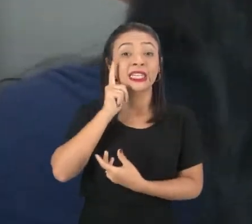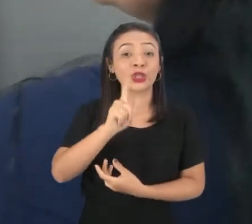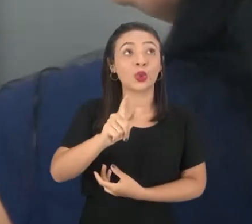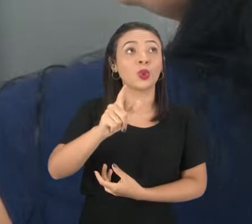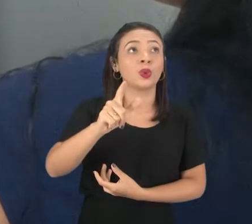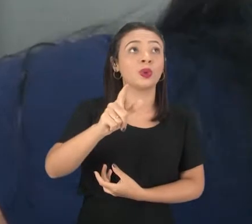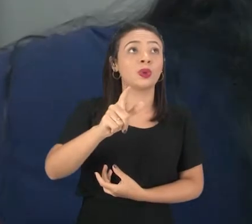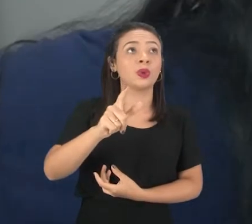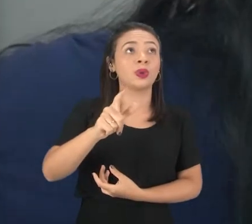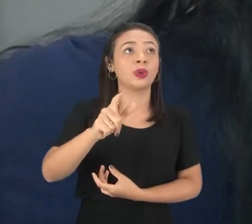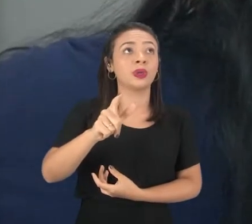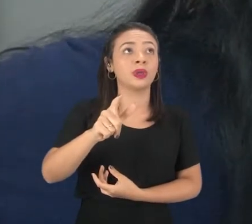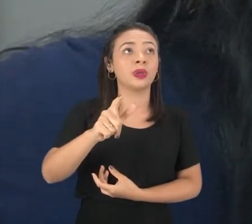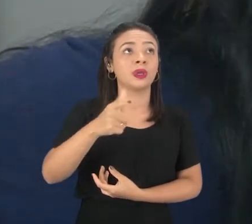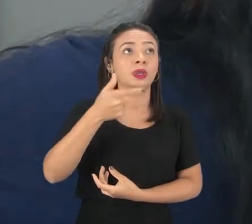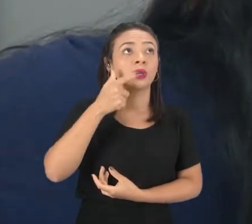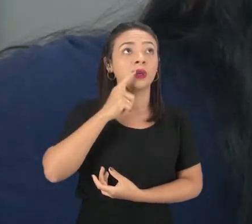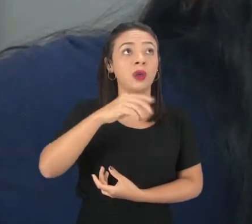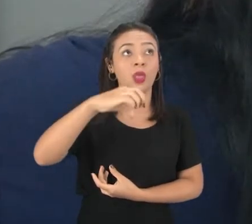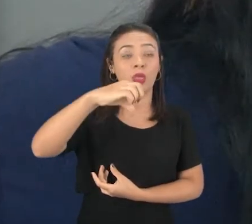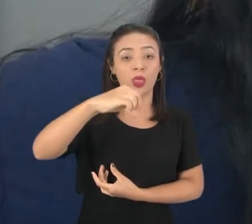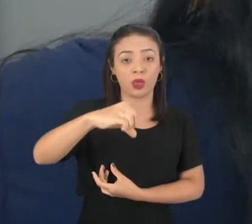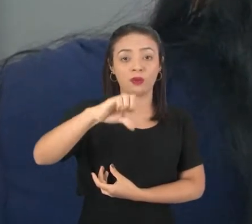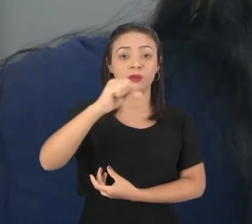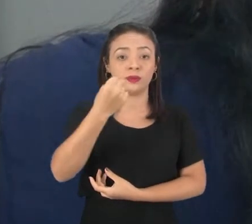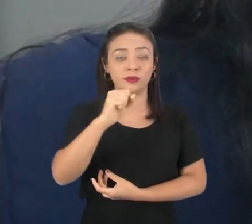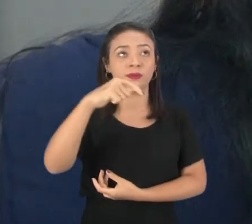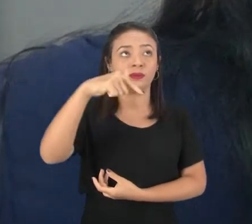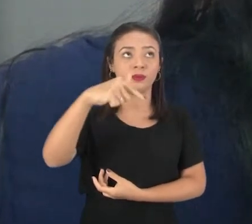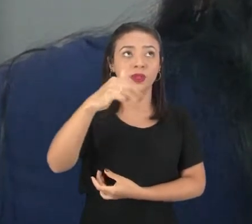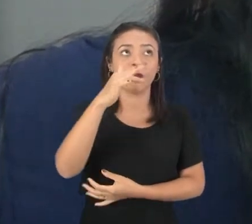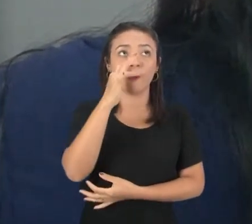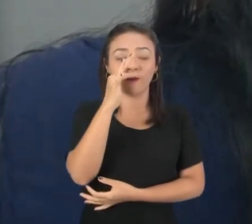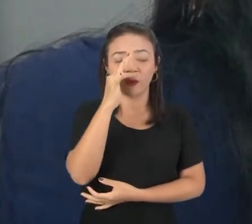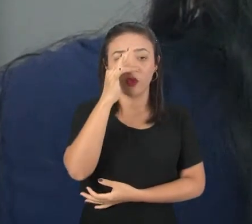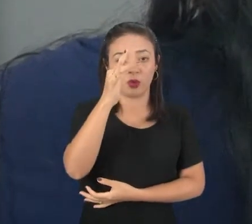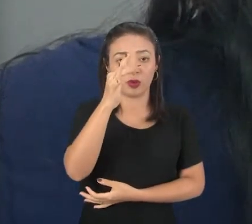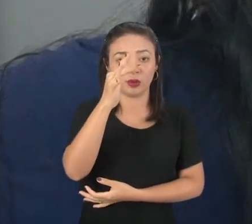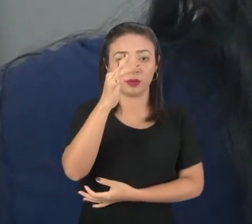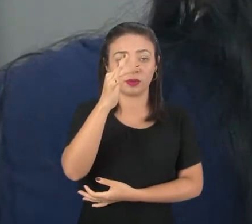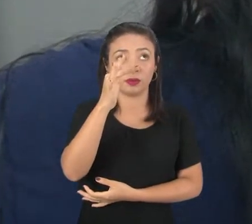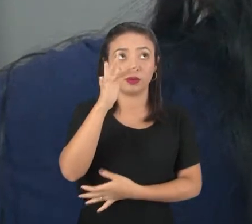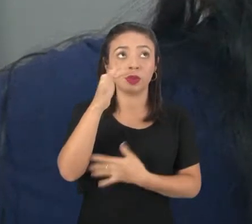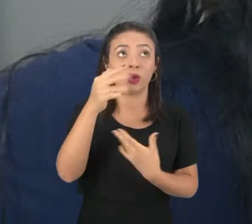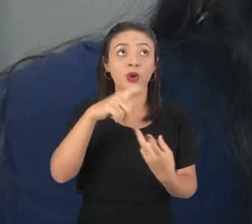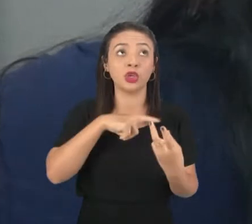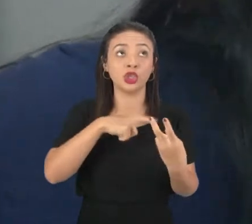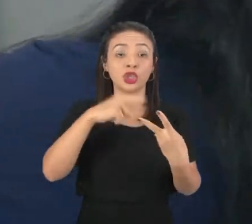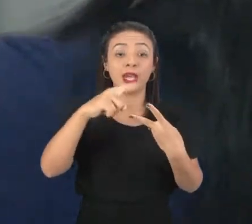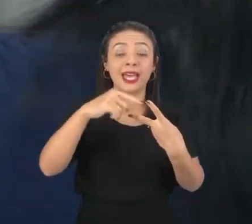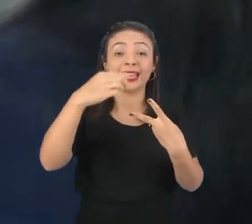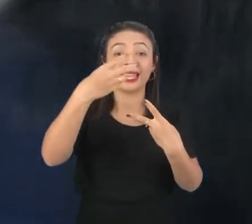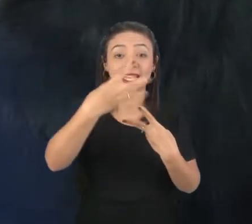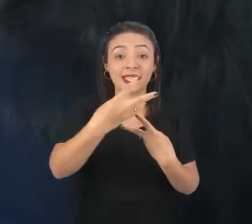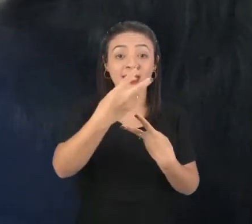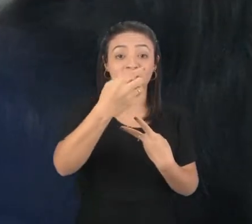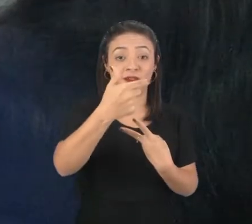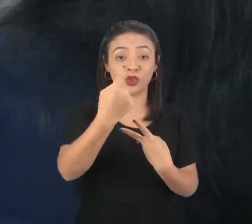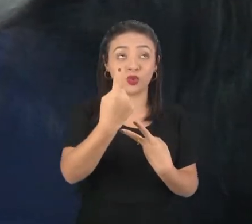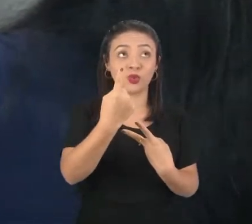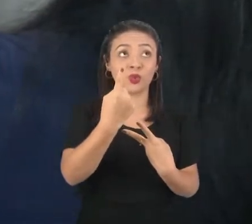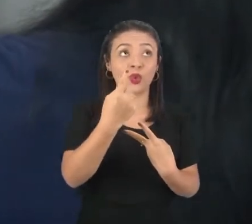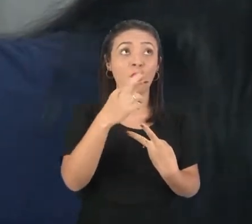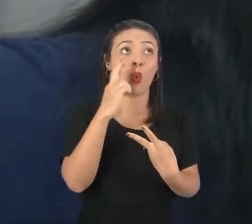Olha só ele recebeu um total de 987 flores dessas 321 eram